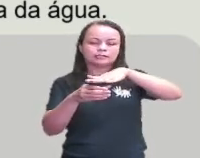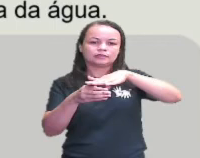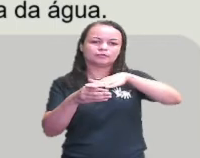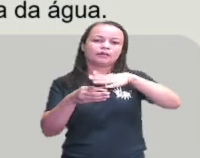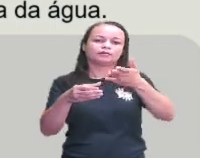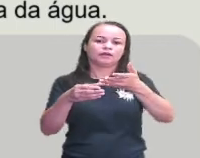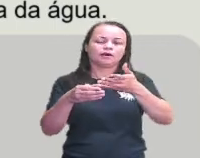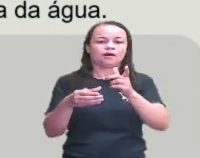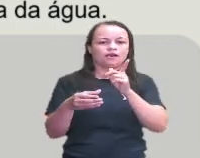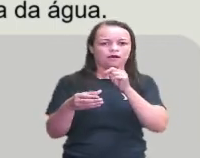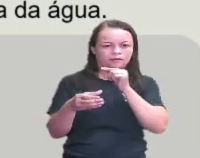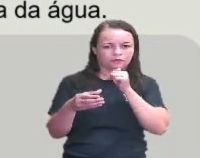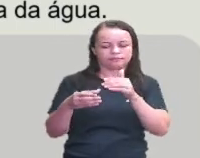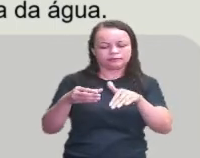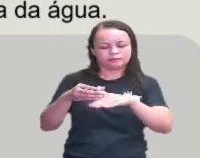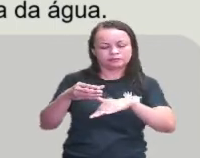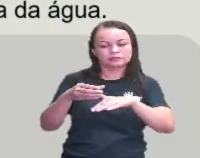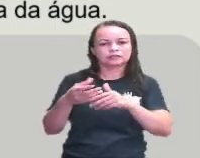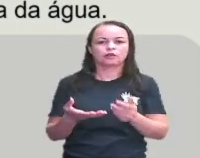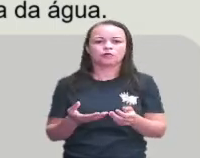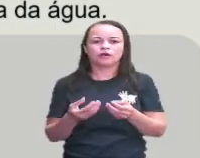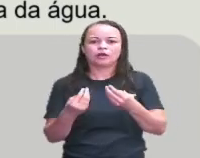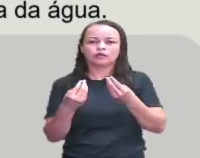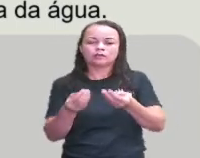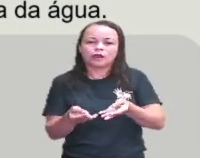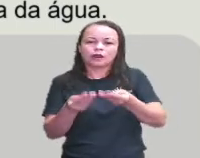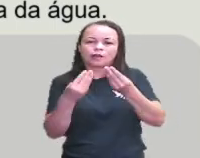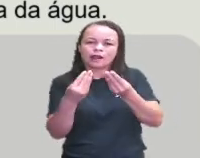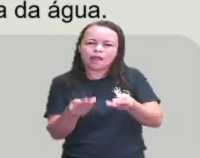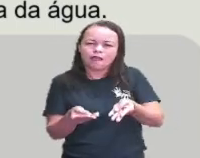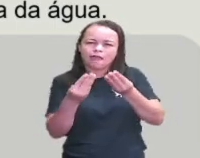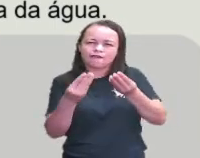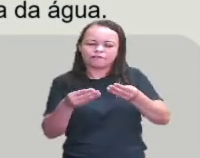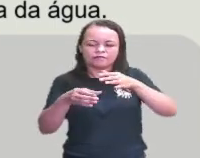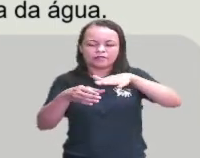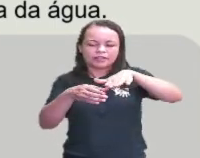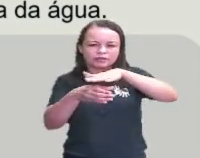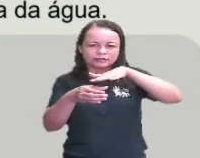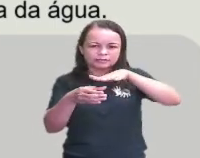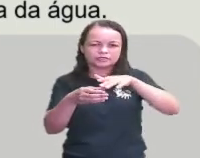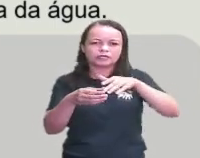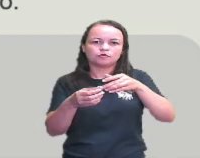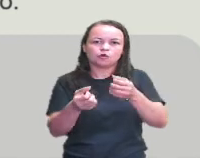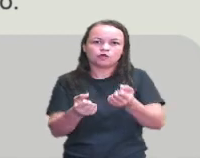vai boiar e o que é mais denso vai afundar.